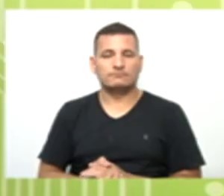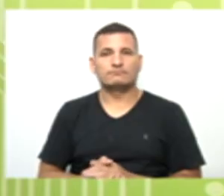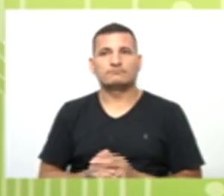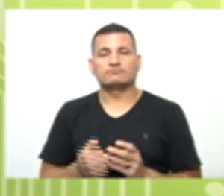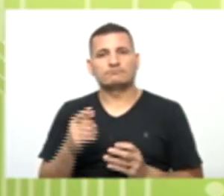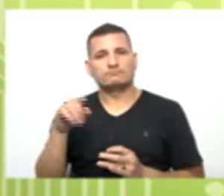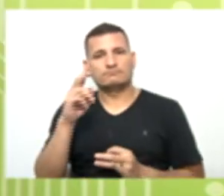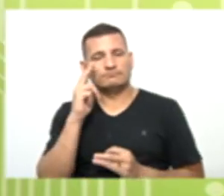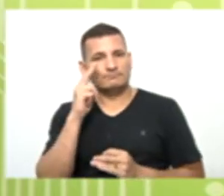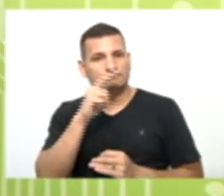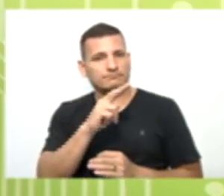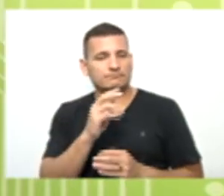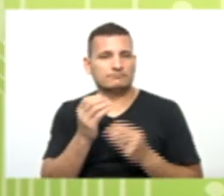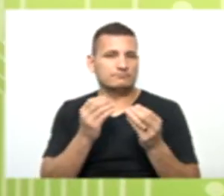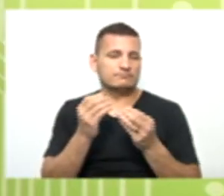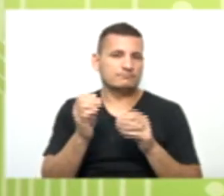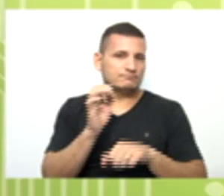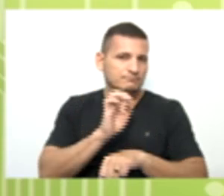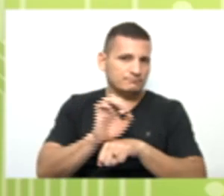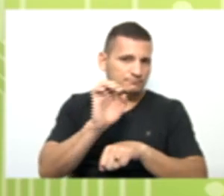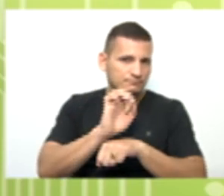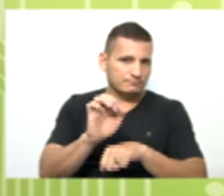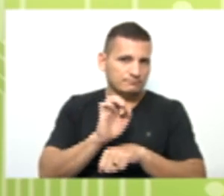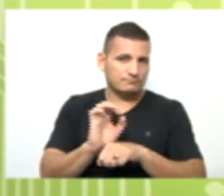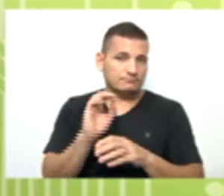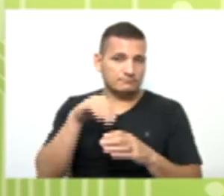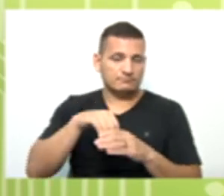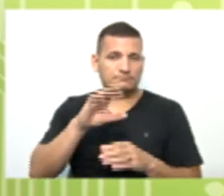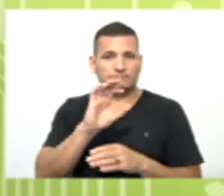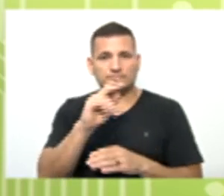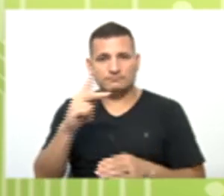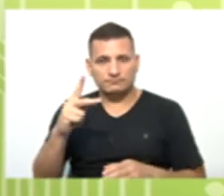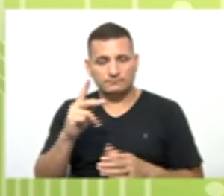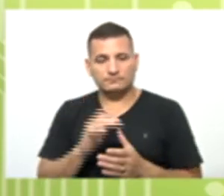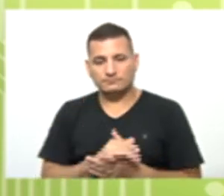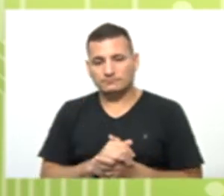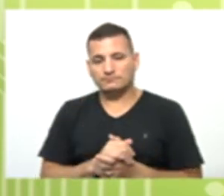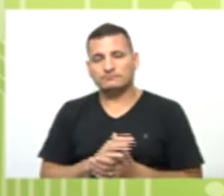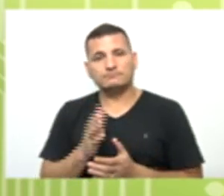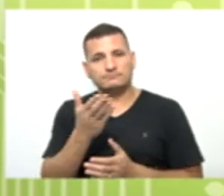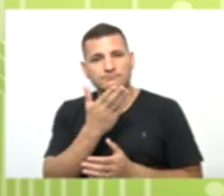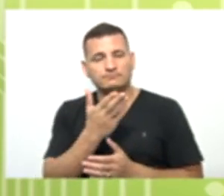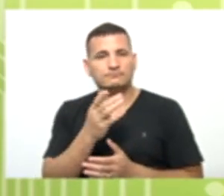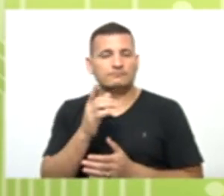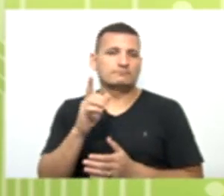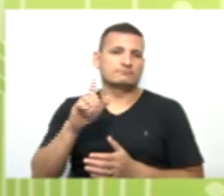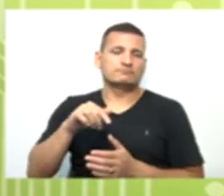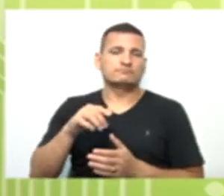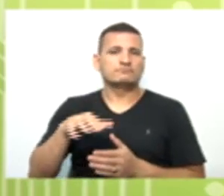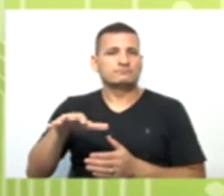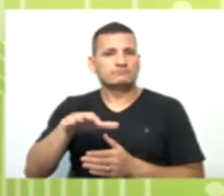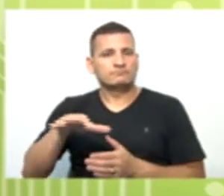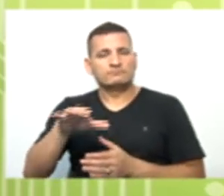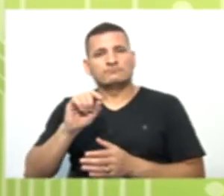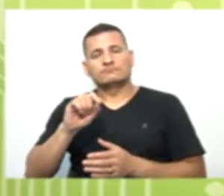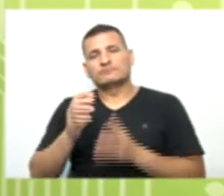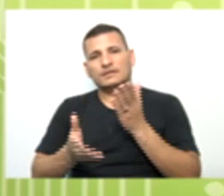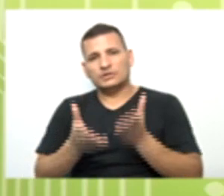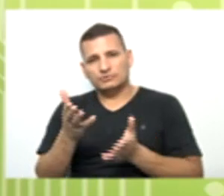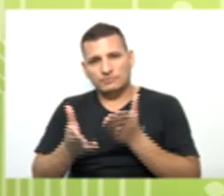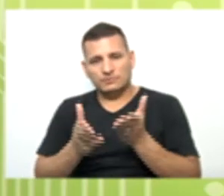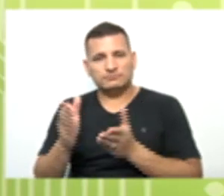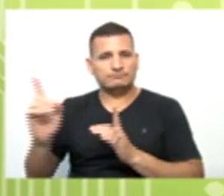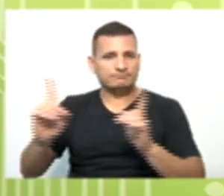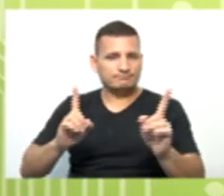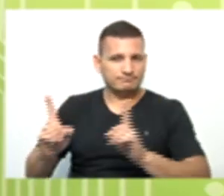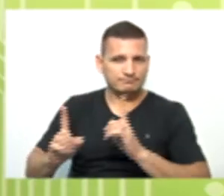Você viu como é que acontece o estágio, então, na cooperativa? Esse daí provavelmente é um setor de atendimento ao cooperado,